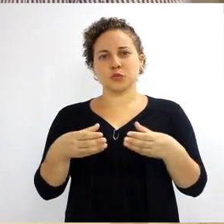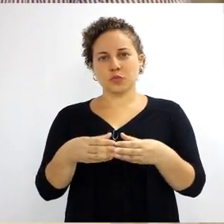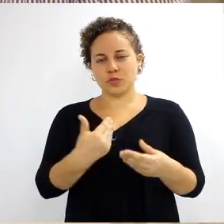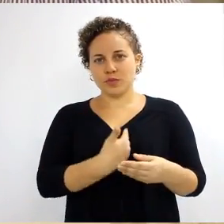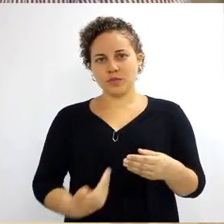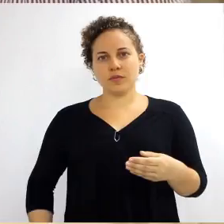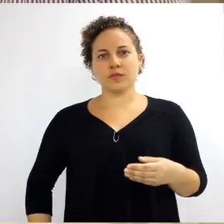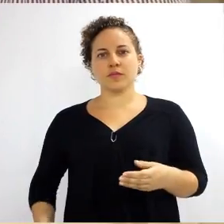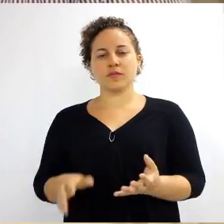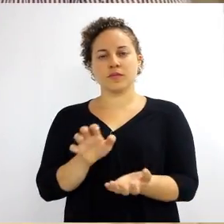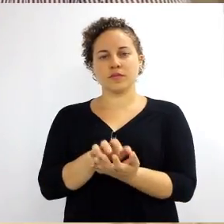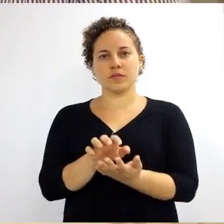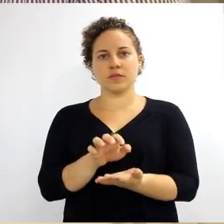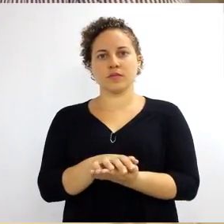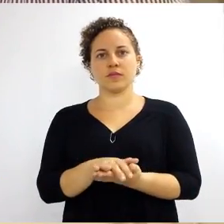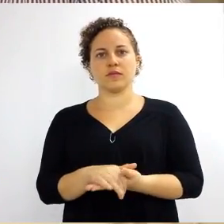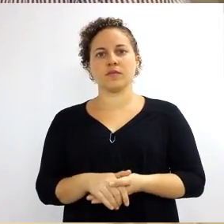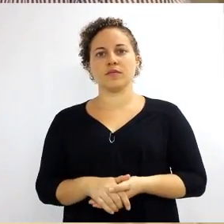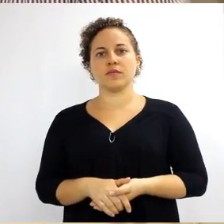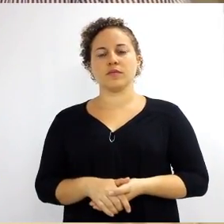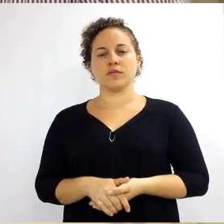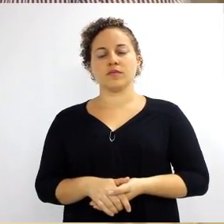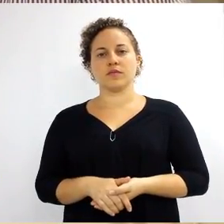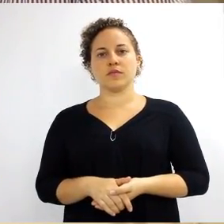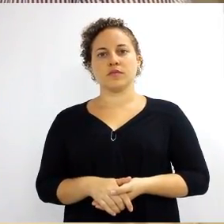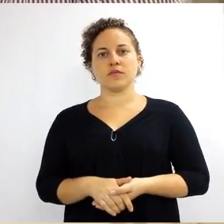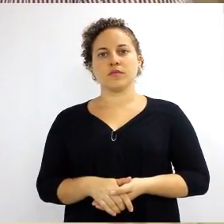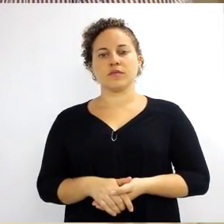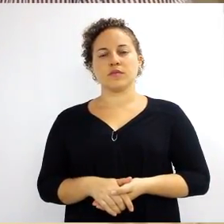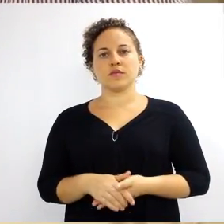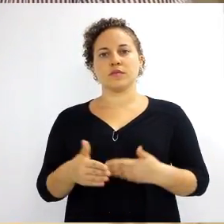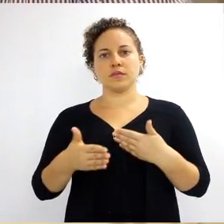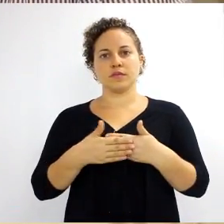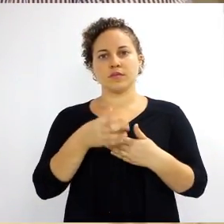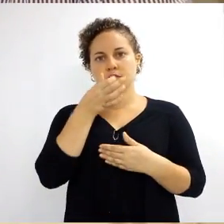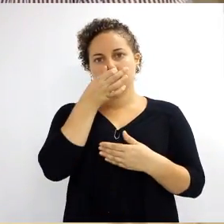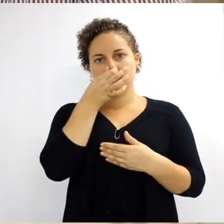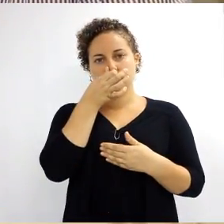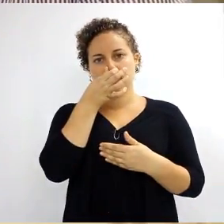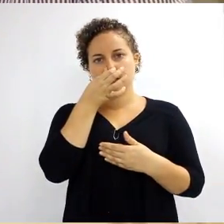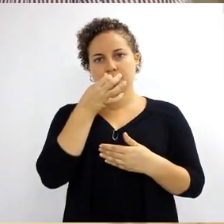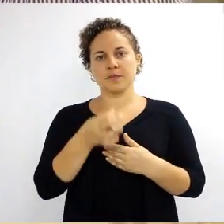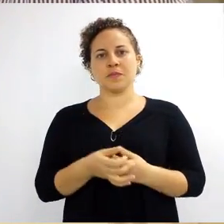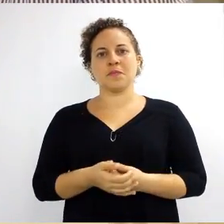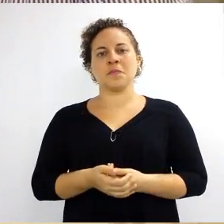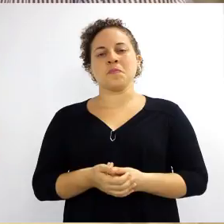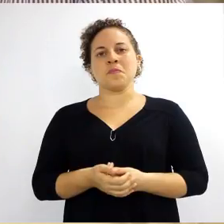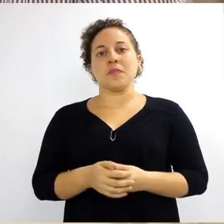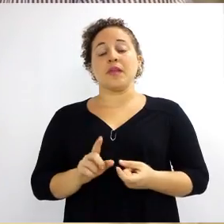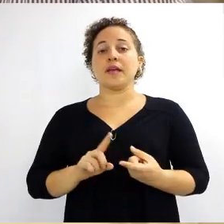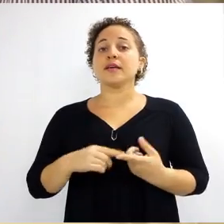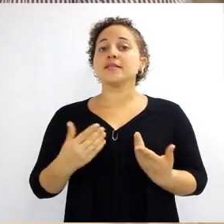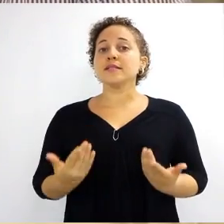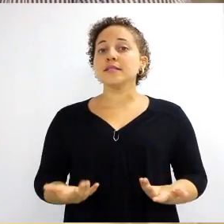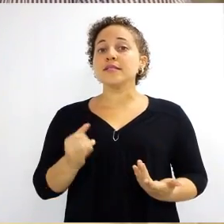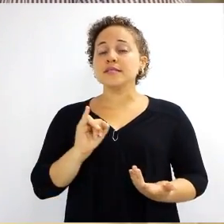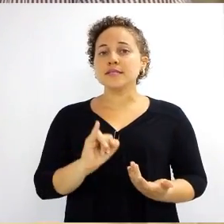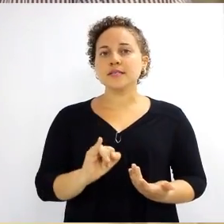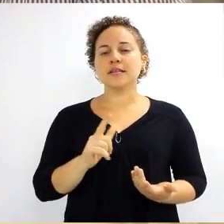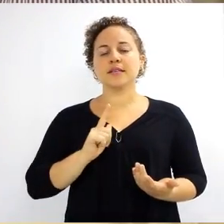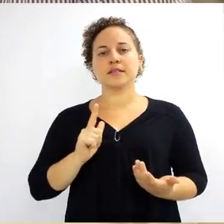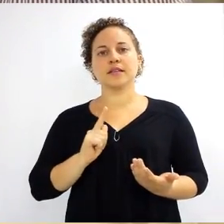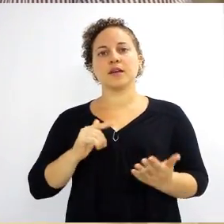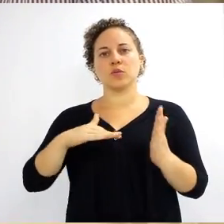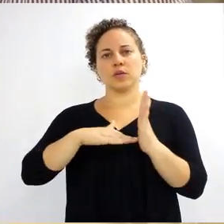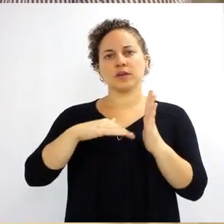temos um Corpo de Bombeiros bem aqui nas proximidades. Então tudo isso nos ajuda bastante. Todo mundo ajuda, né? Então, assim, se houver um